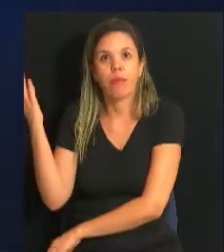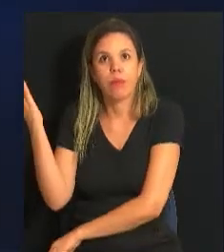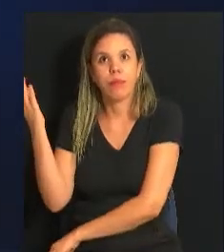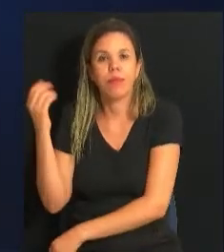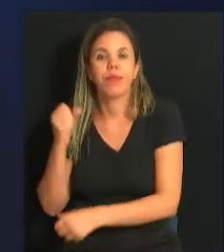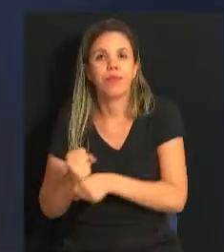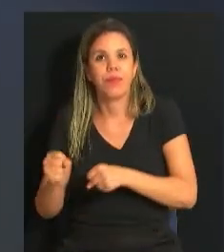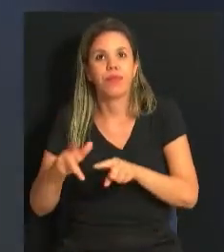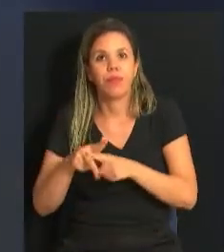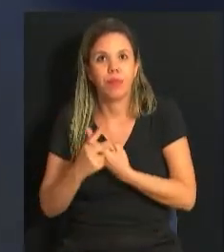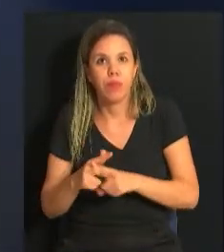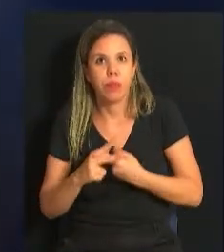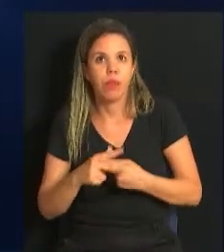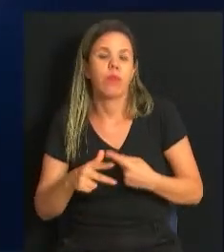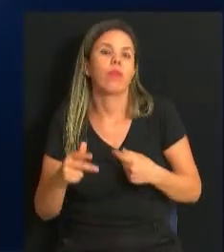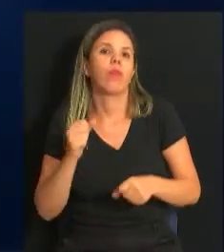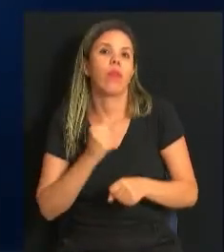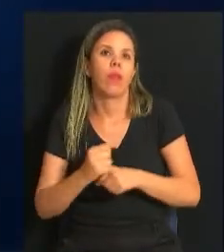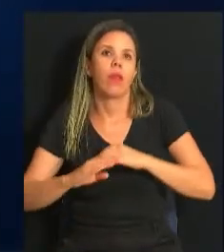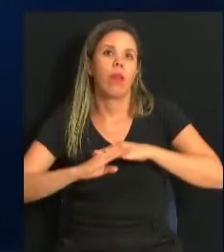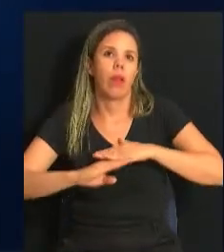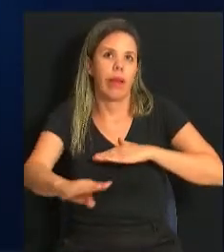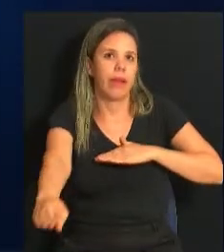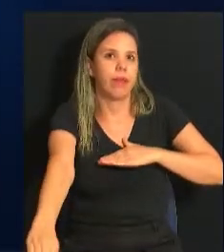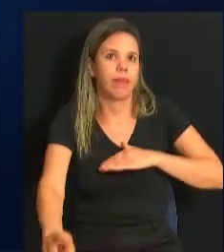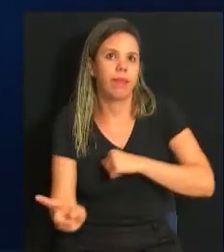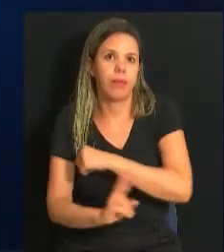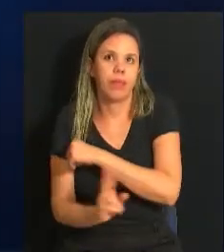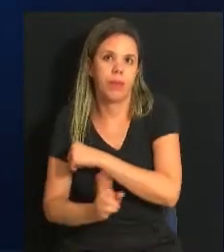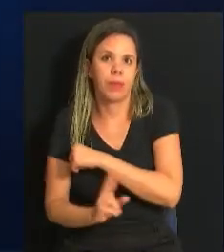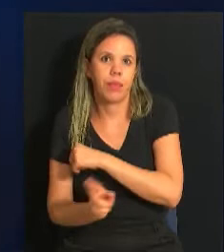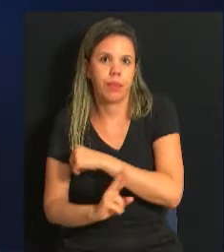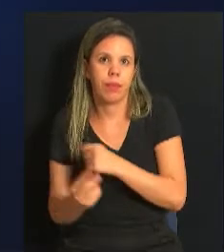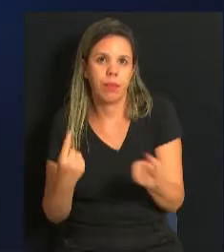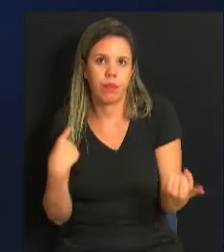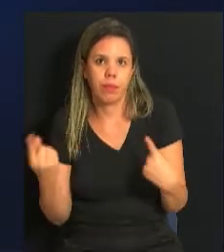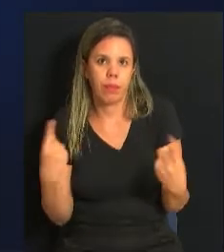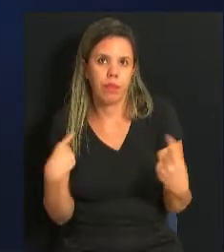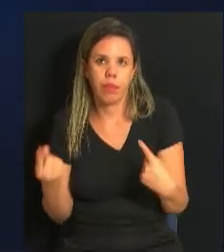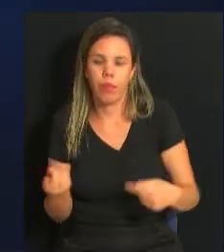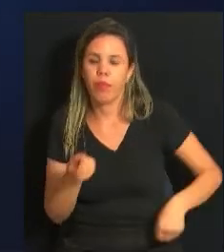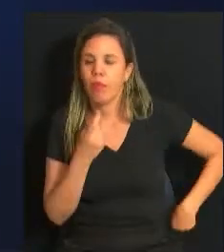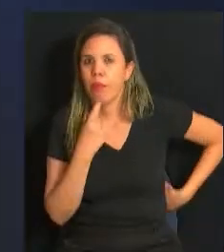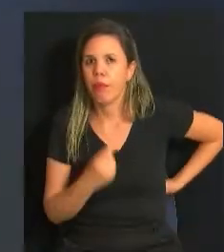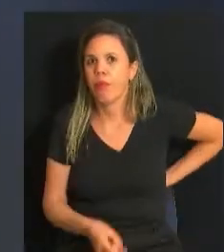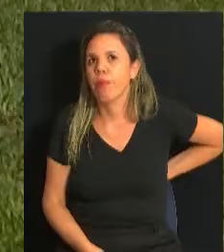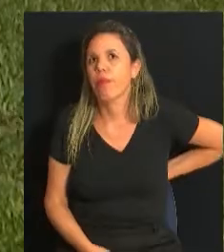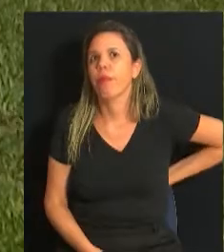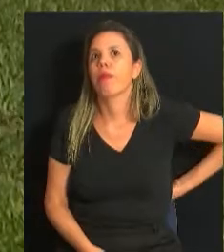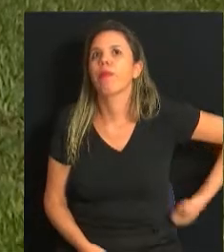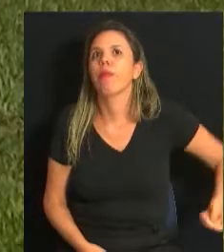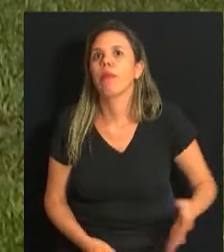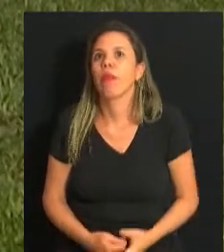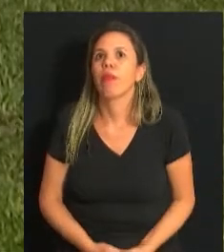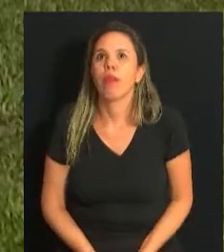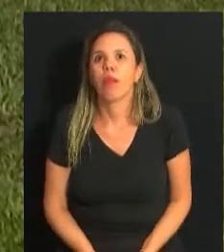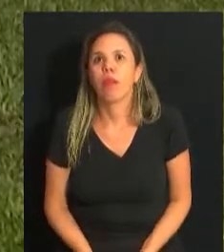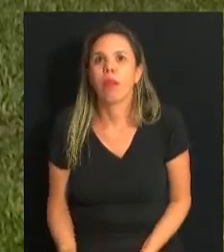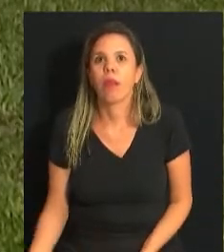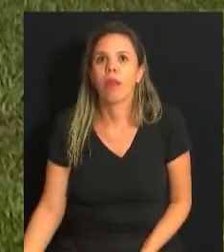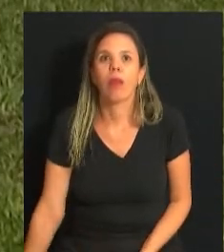feitas as obras de recapeamento e manutenção em todo o perímetro urbano da cidade de Campinas